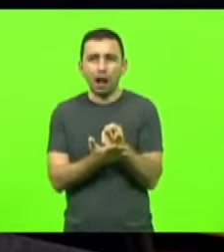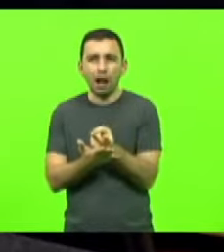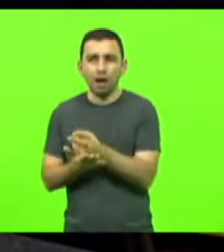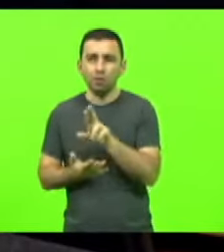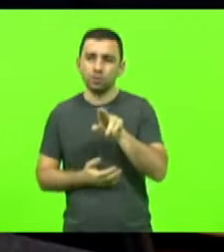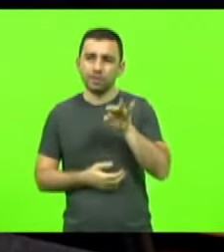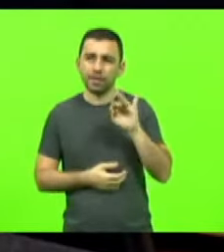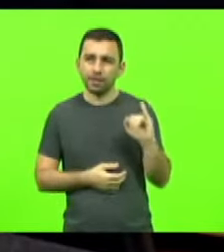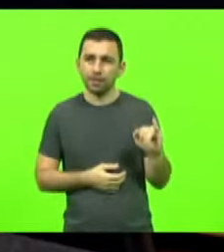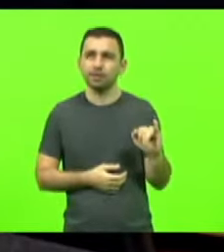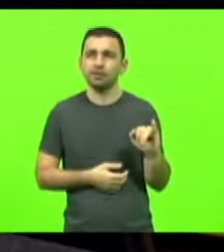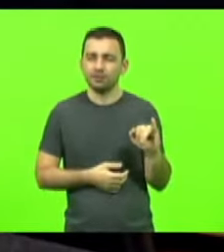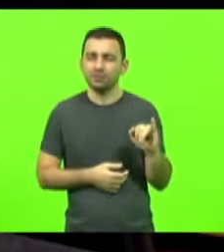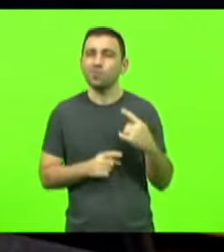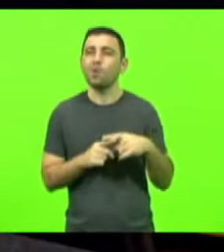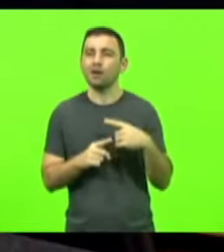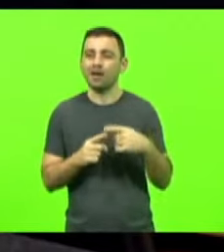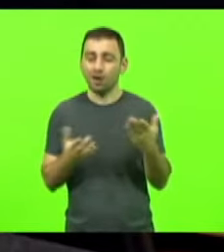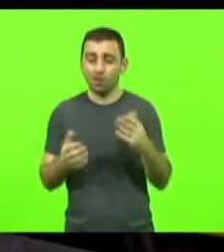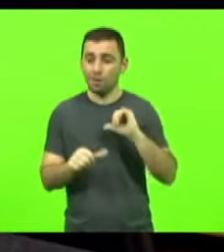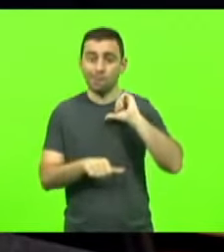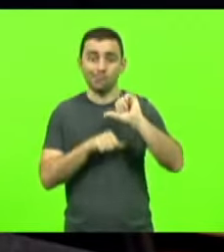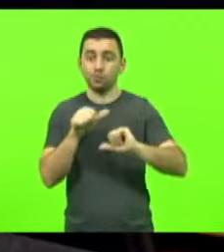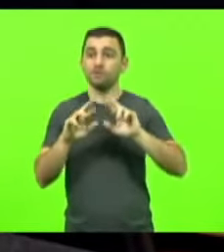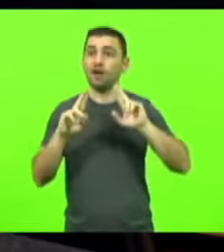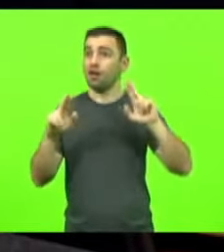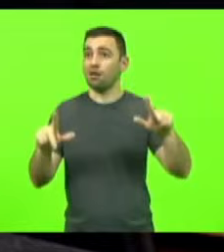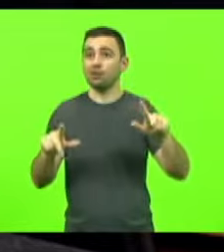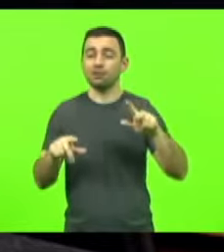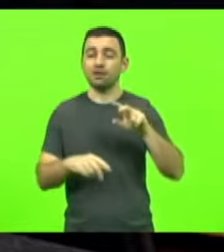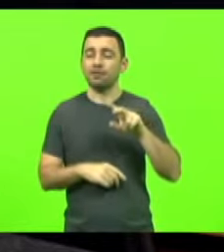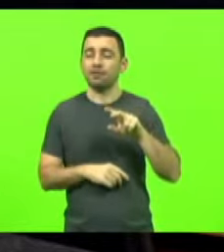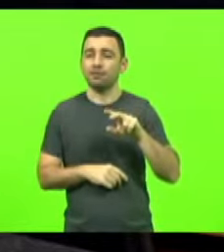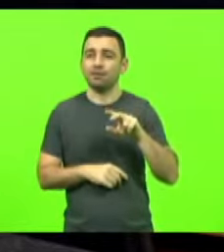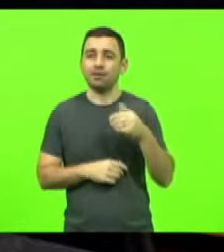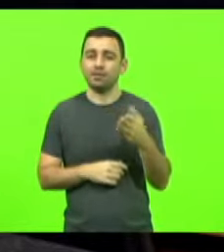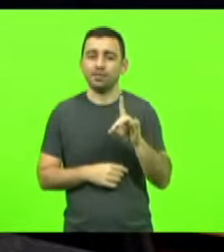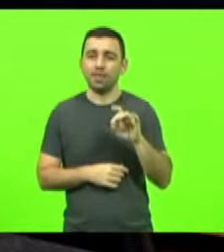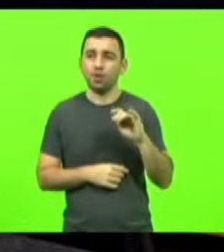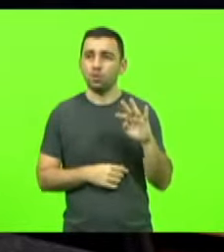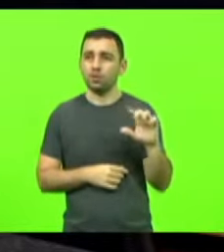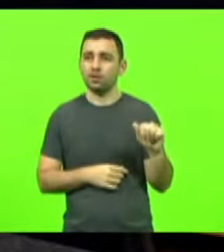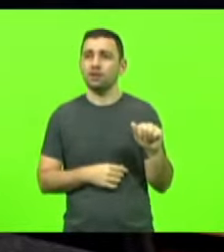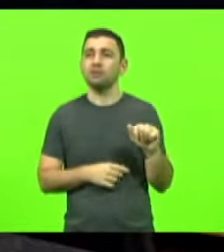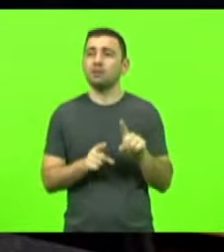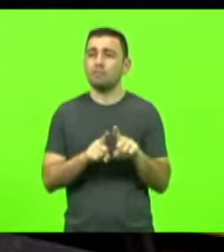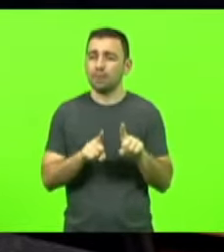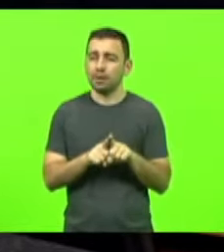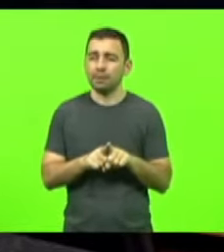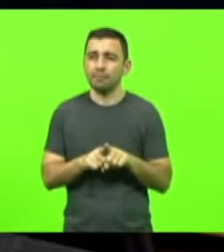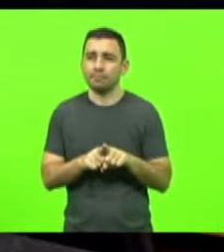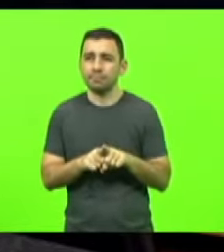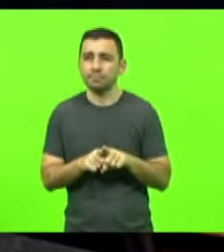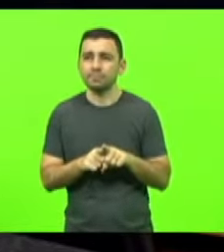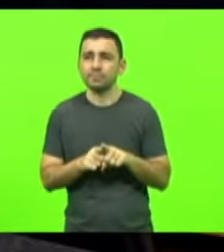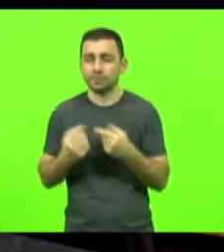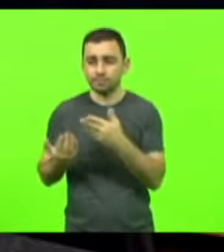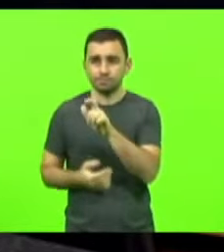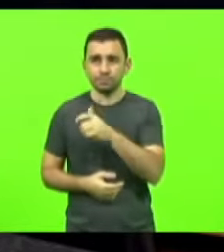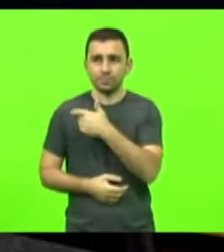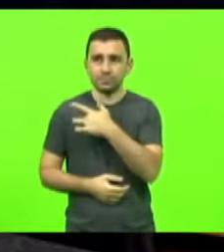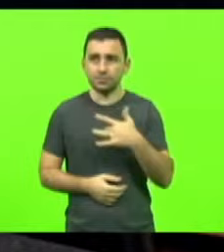desta variante. O secretário de Estado da Saúde também remeteu correspondência, inclusive